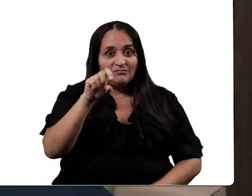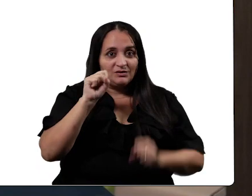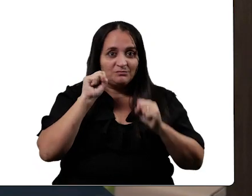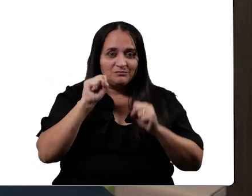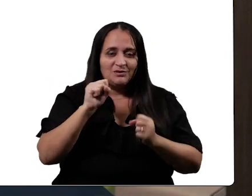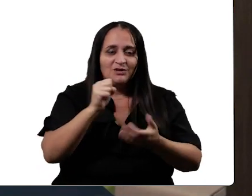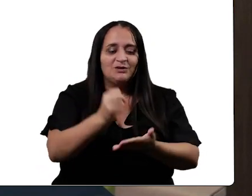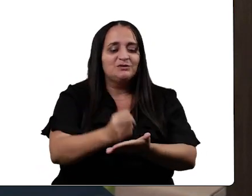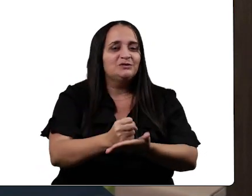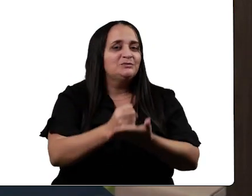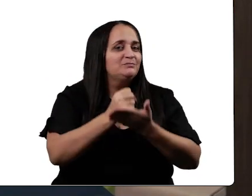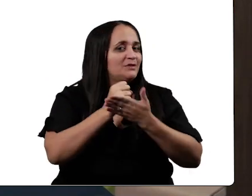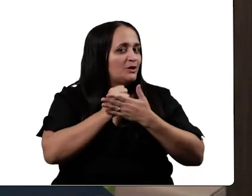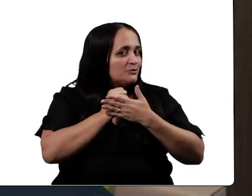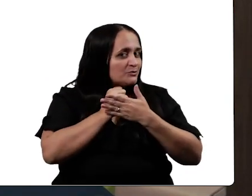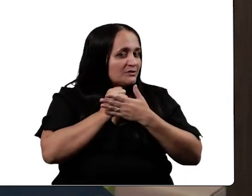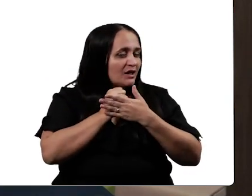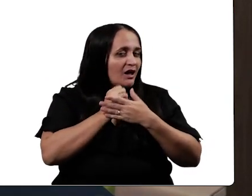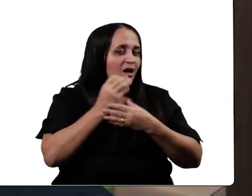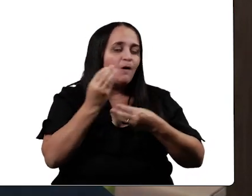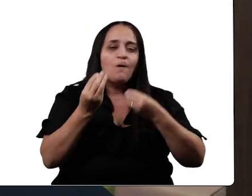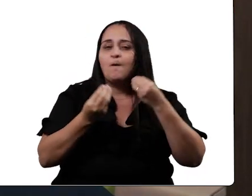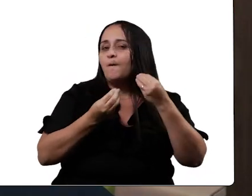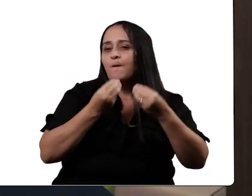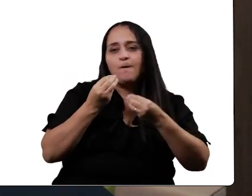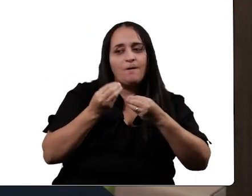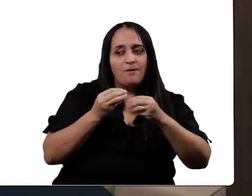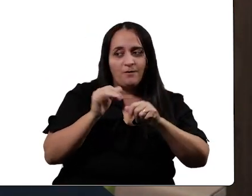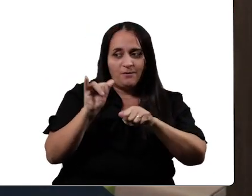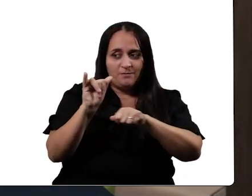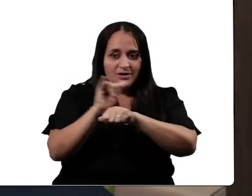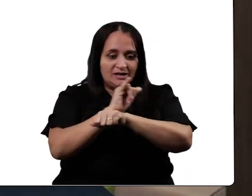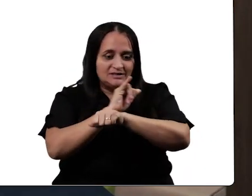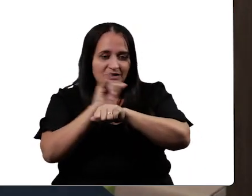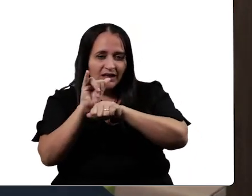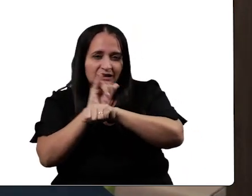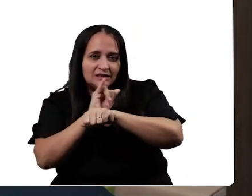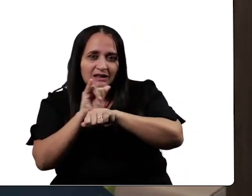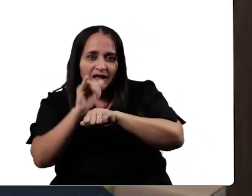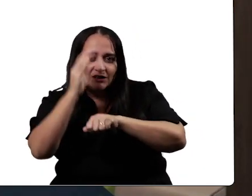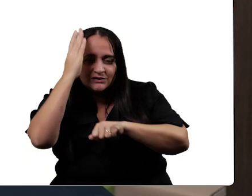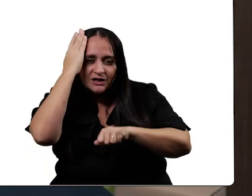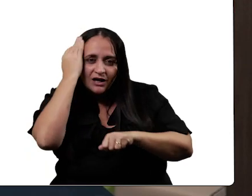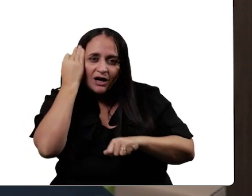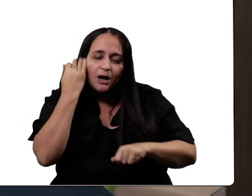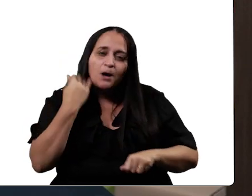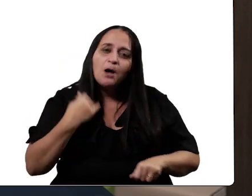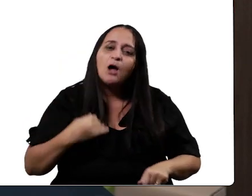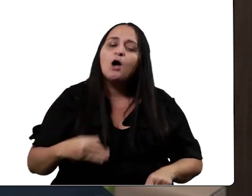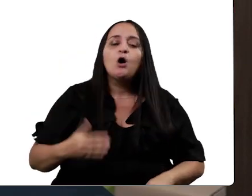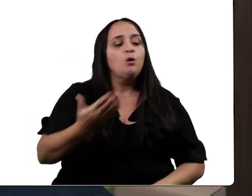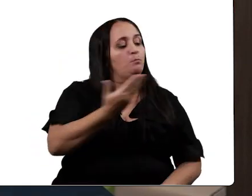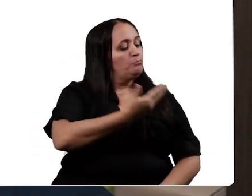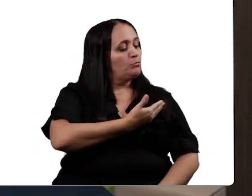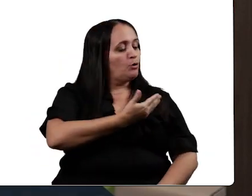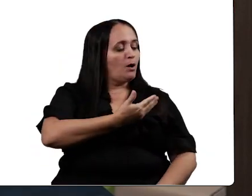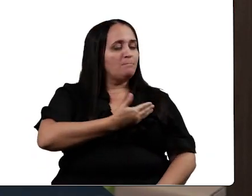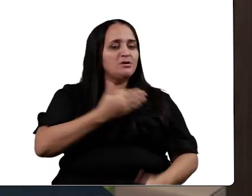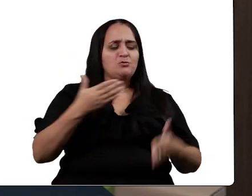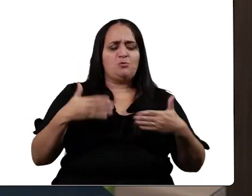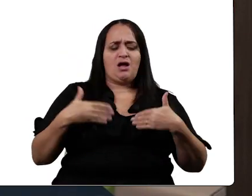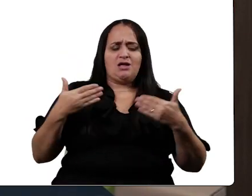ajudar a achar estratégias para esse meu amigo ficar mais animado?